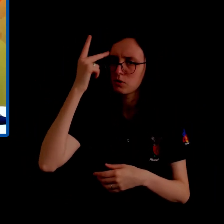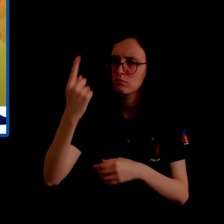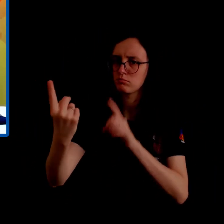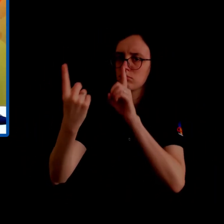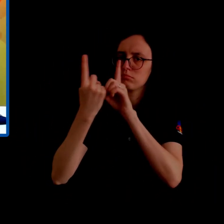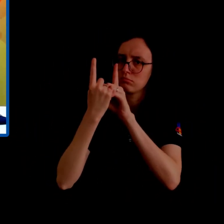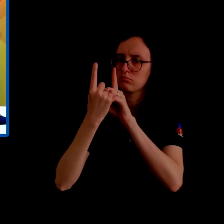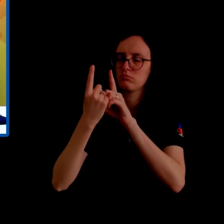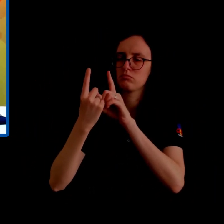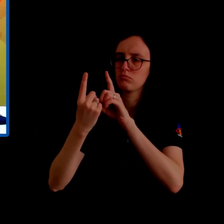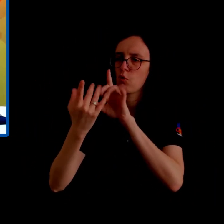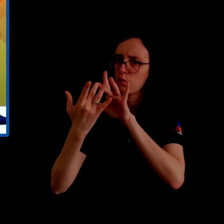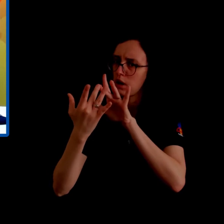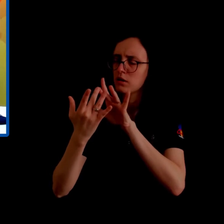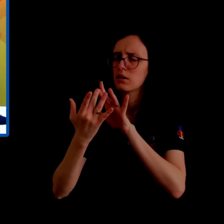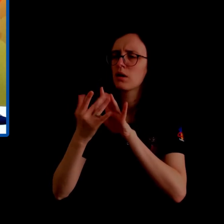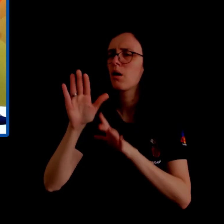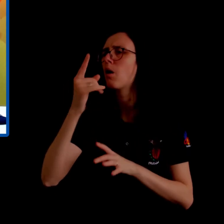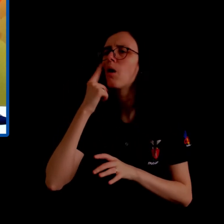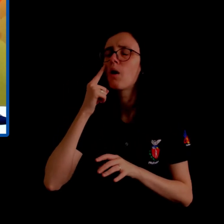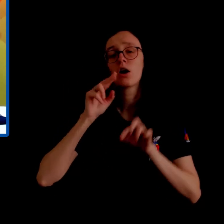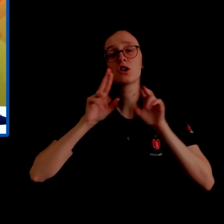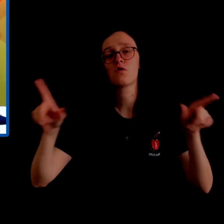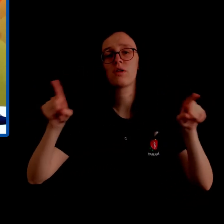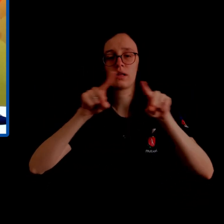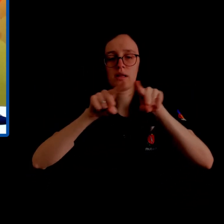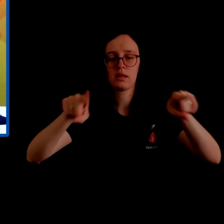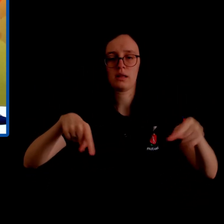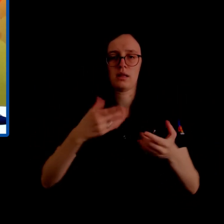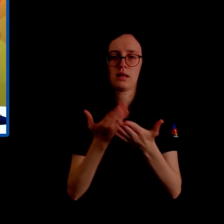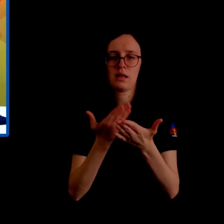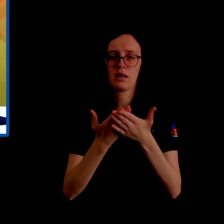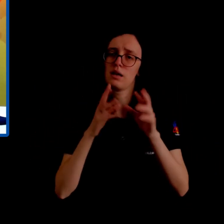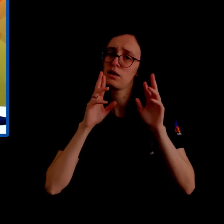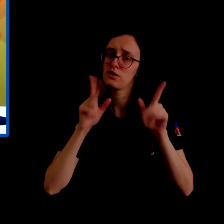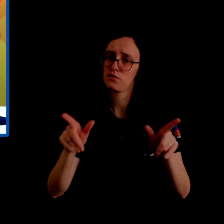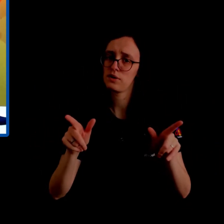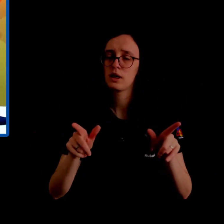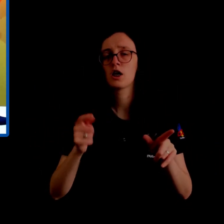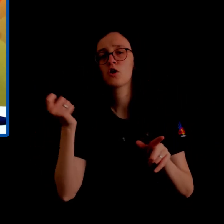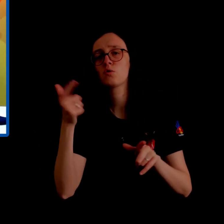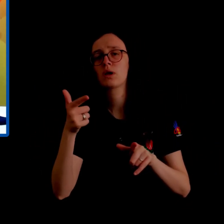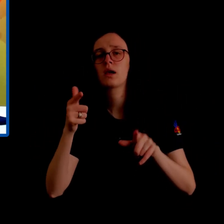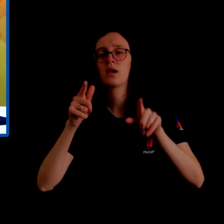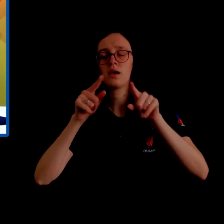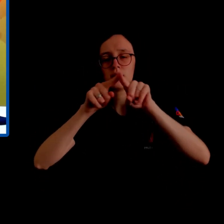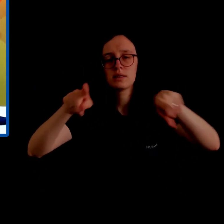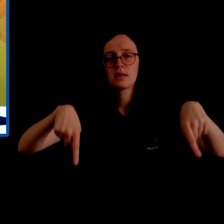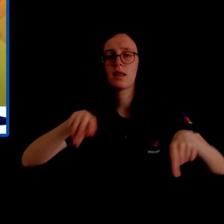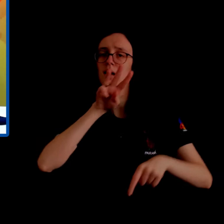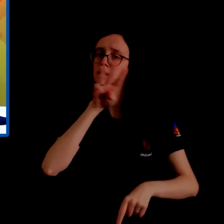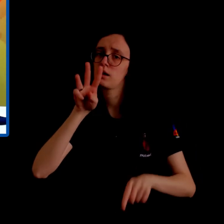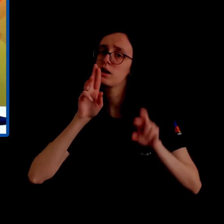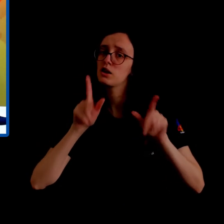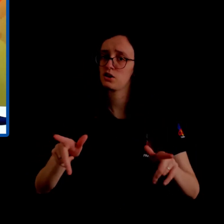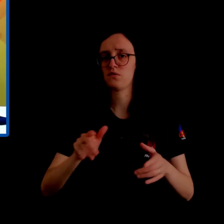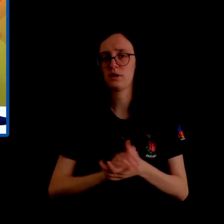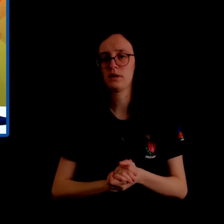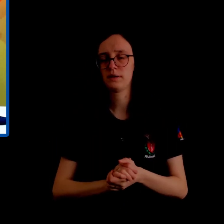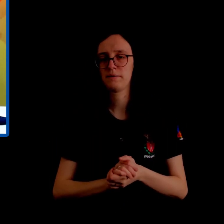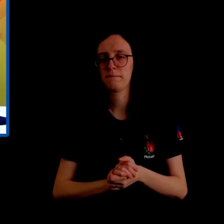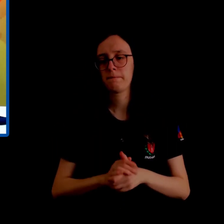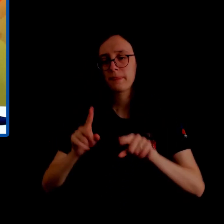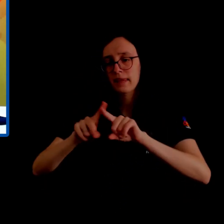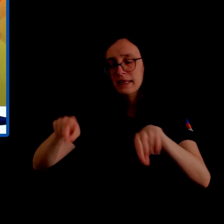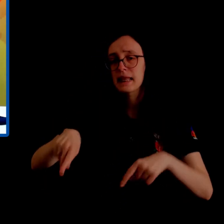online, ele é muito diferente, né? Uma aula de 50 minutos no presencial, a gente fala que no online ele está entre 12 e 15 minutos.